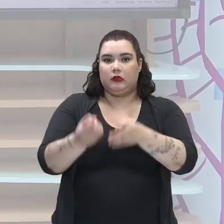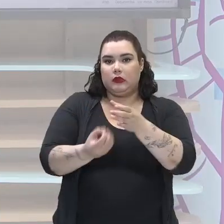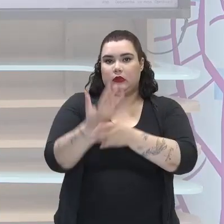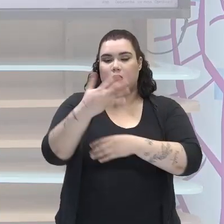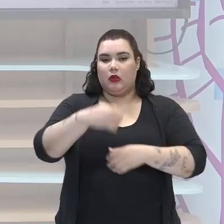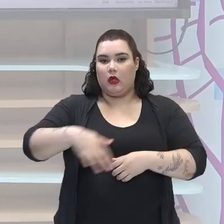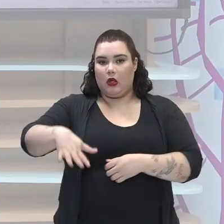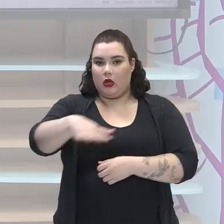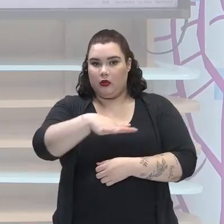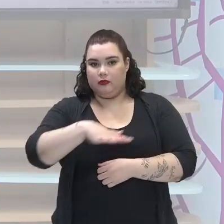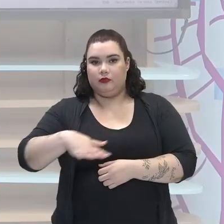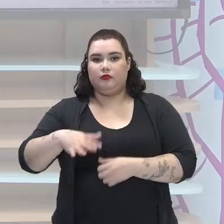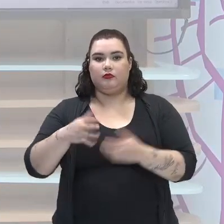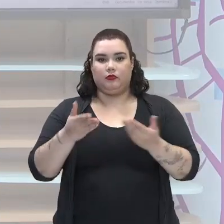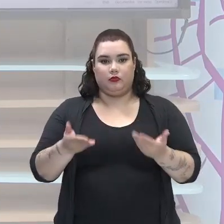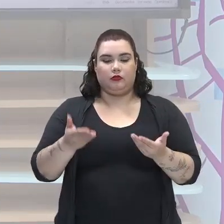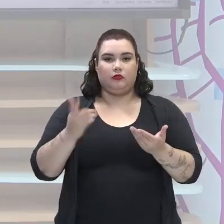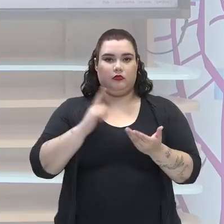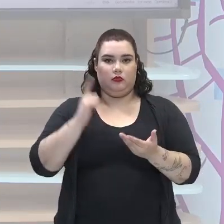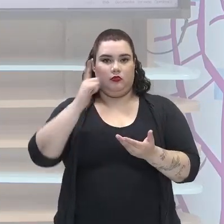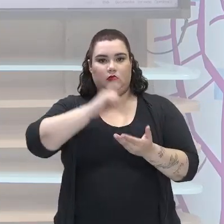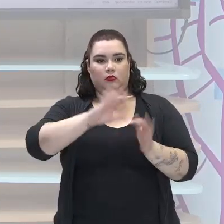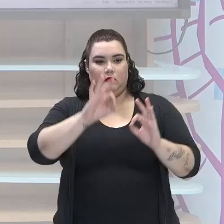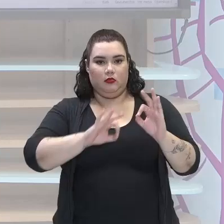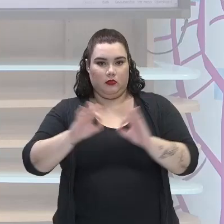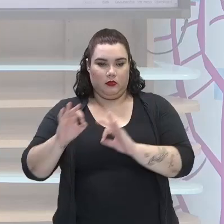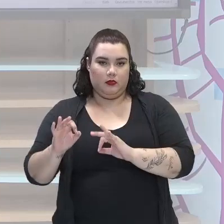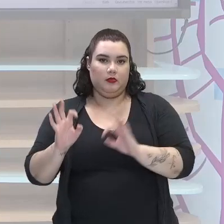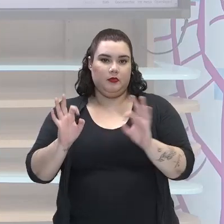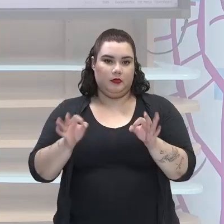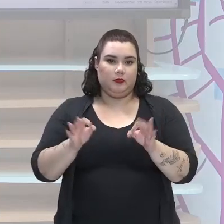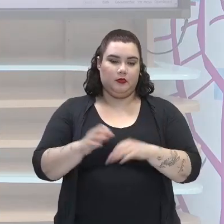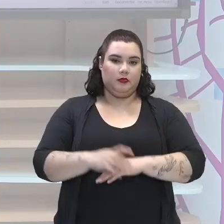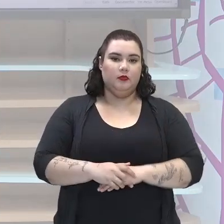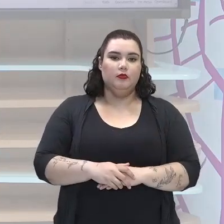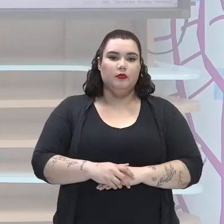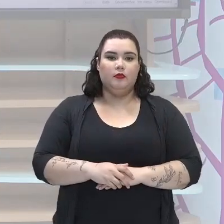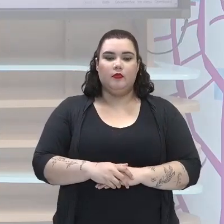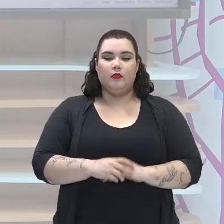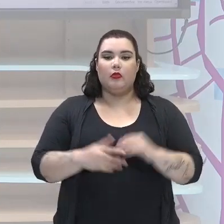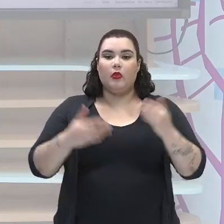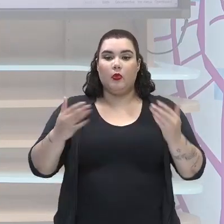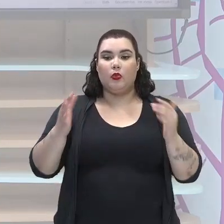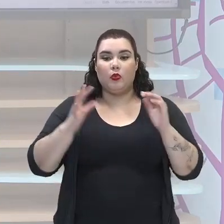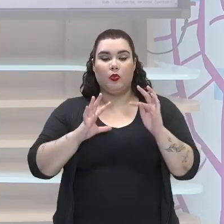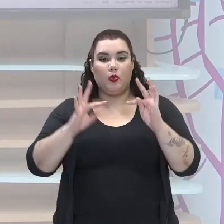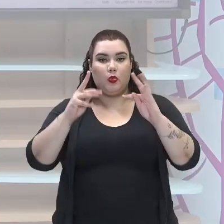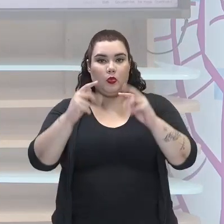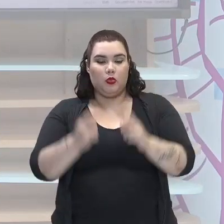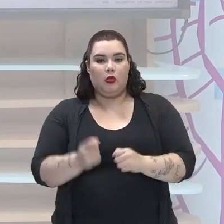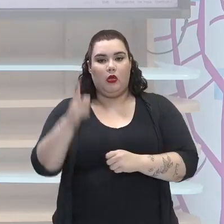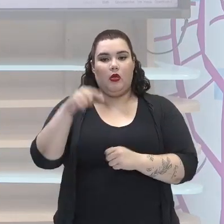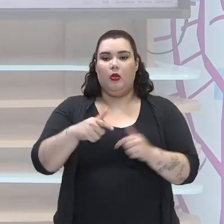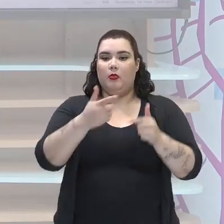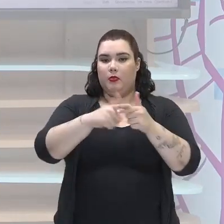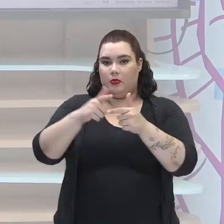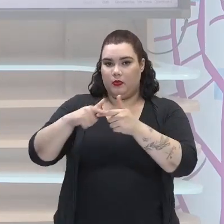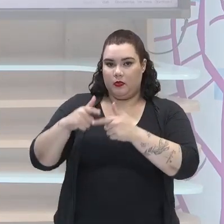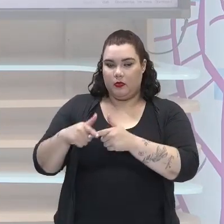áreas para poder as pessoas circularem ali, tentar circular de maneira mais rápida. Então todos esses são problemas